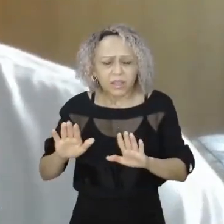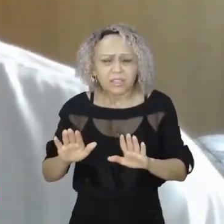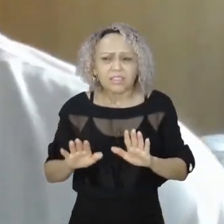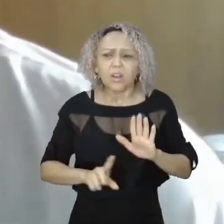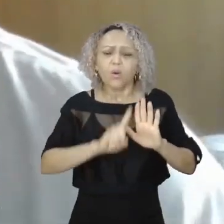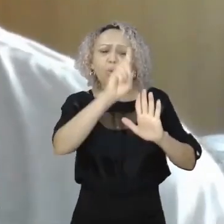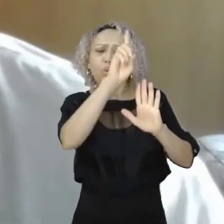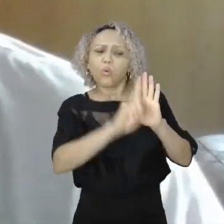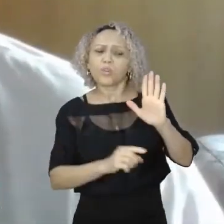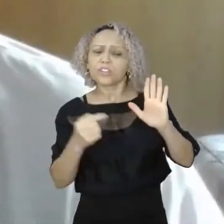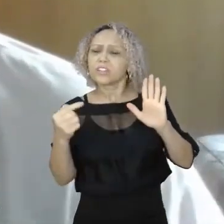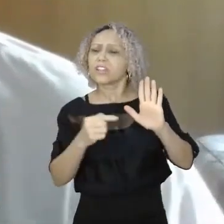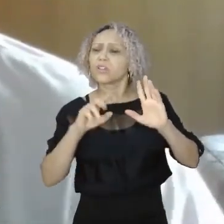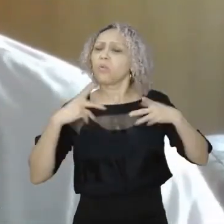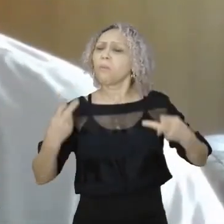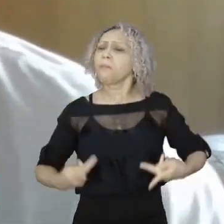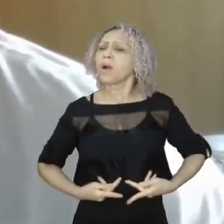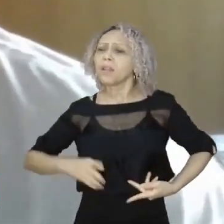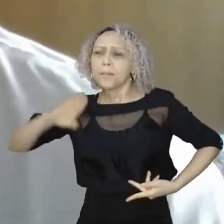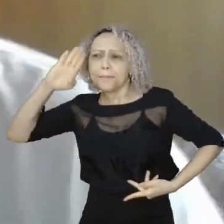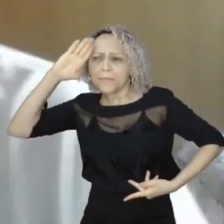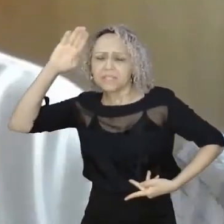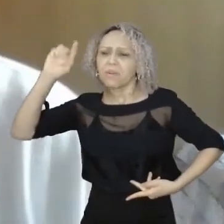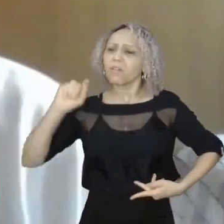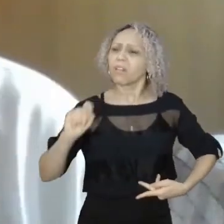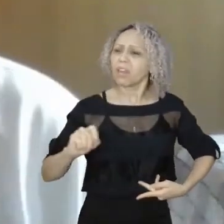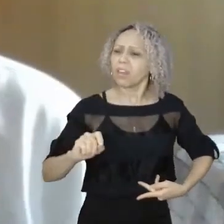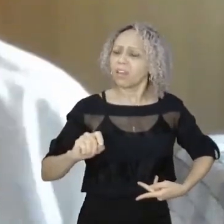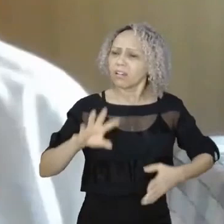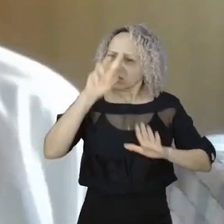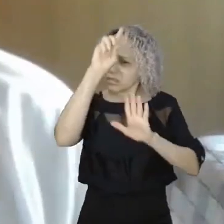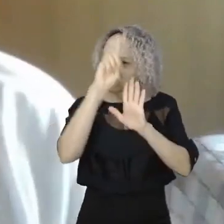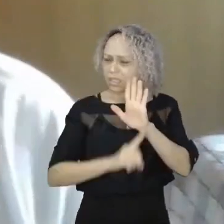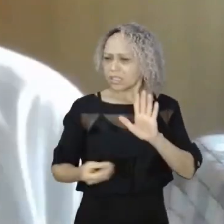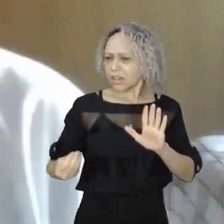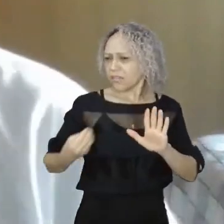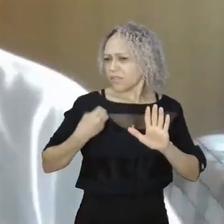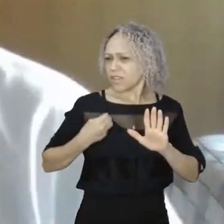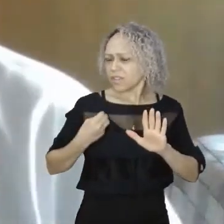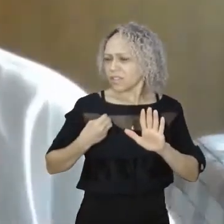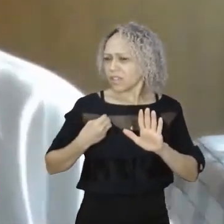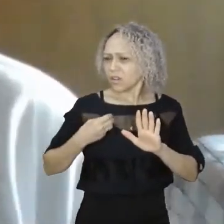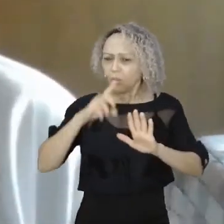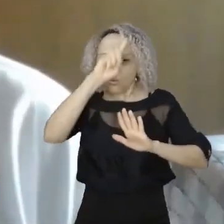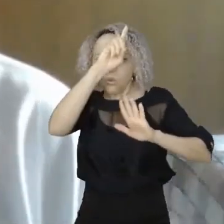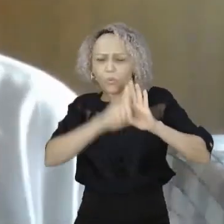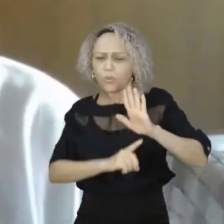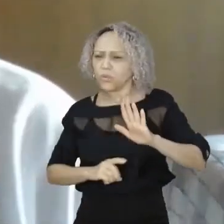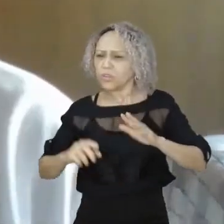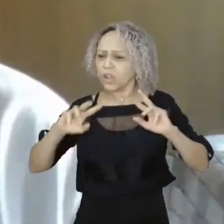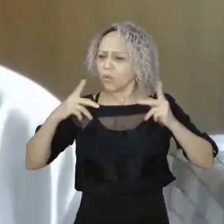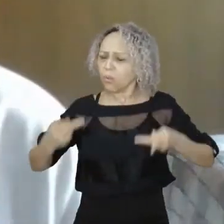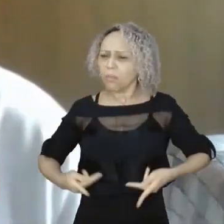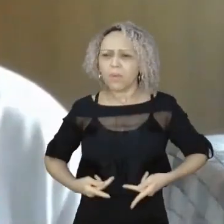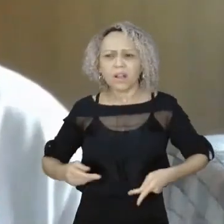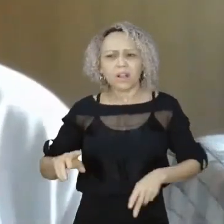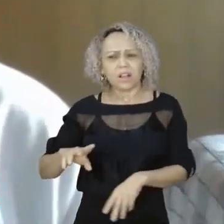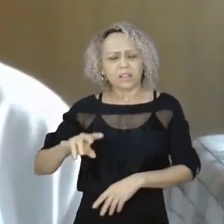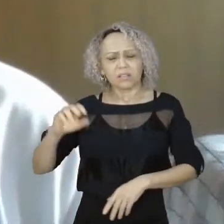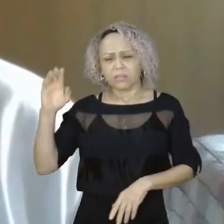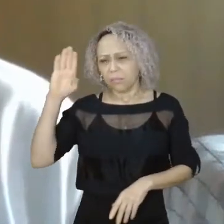humano fundamental é o direito à vida. E o direito humano fundamental é o direito à vida com